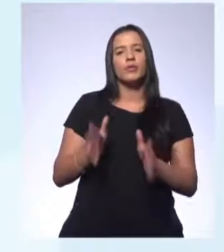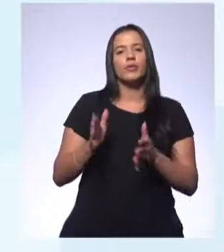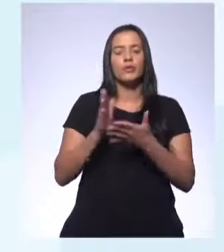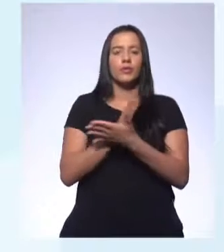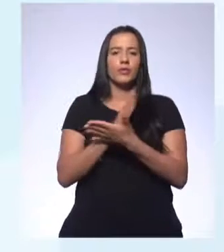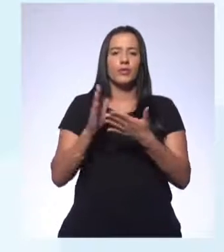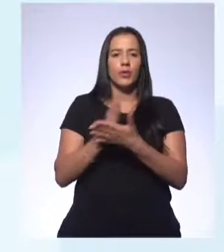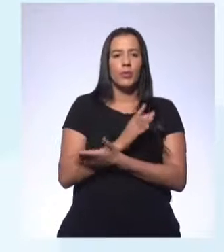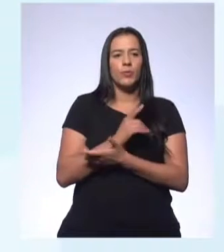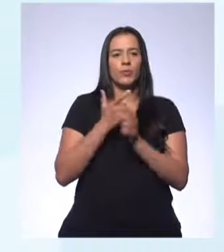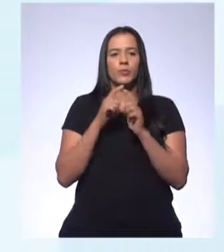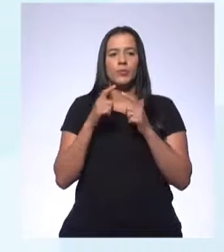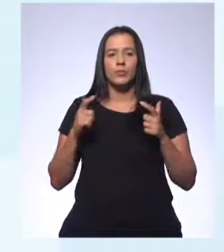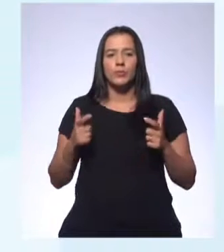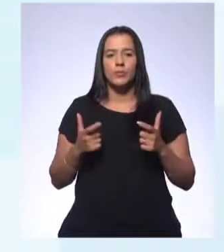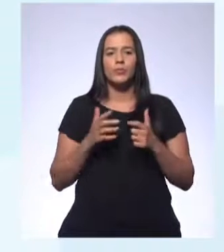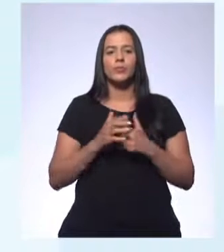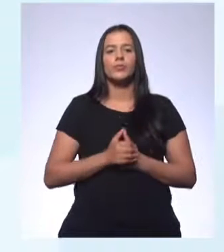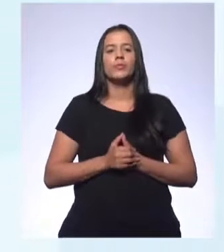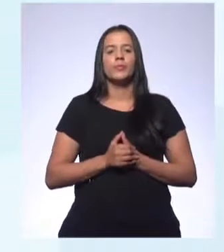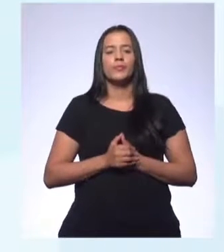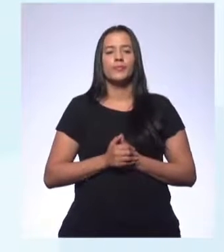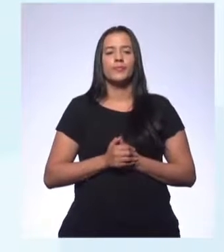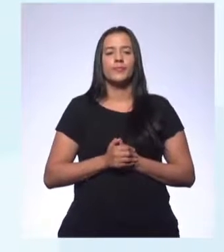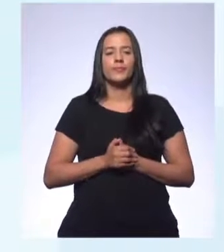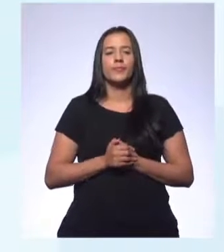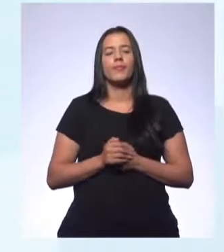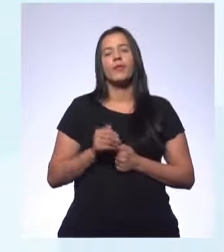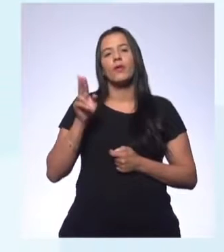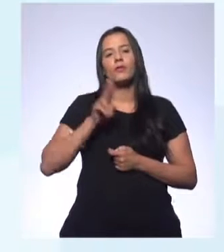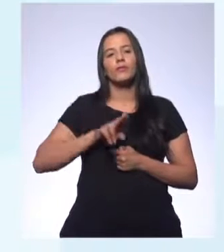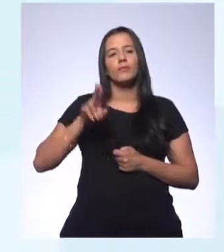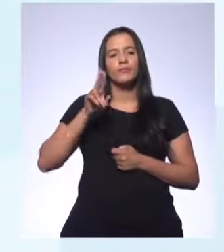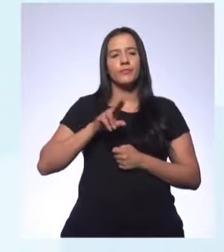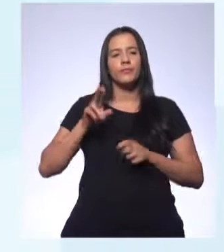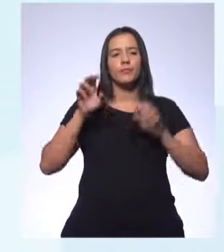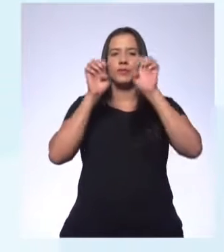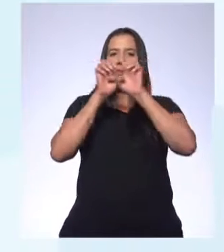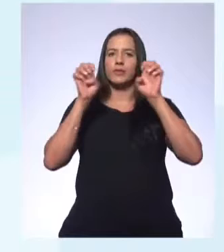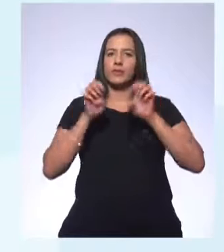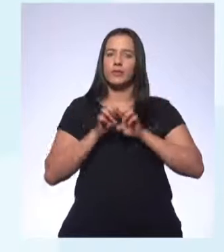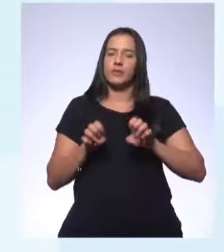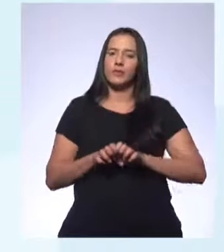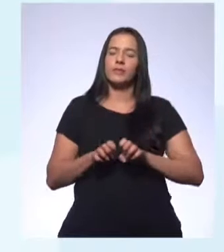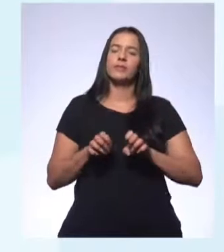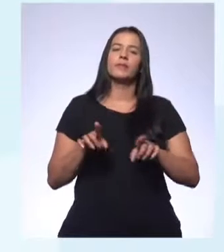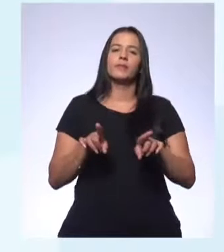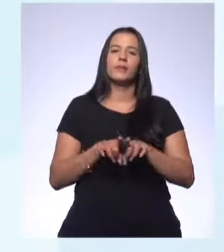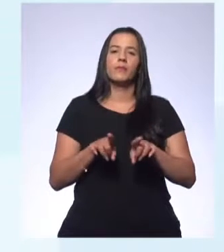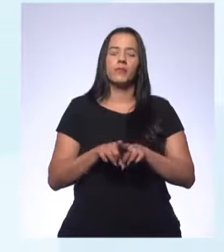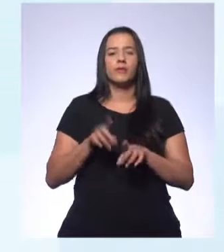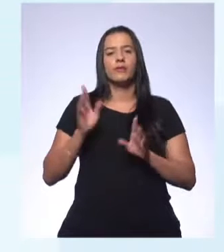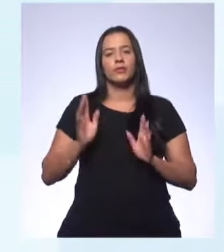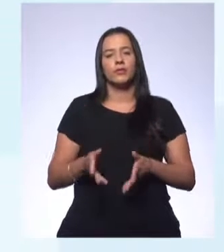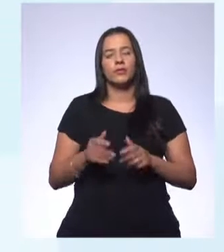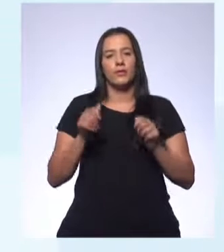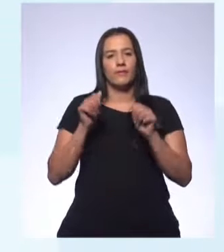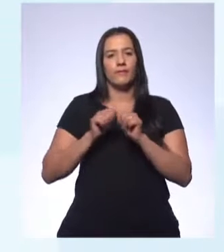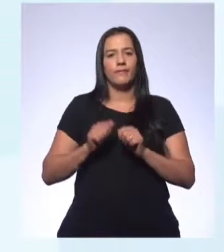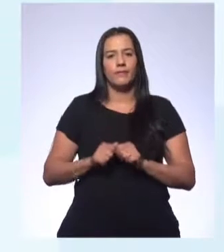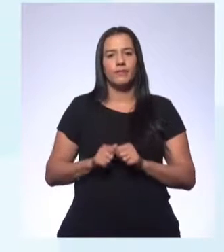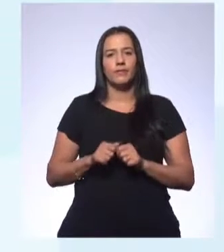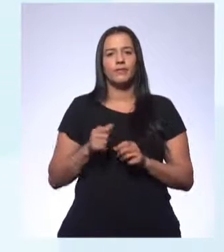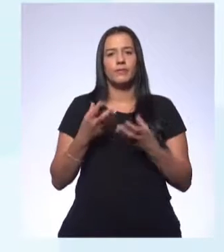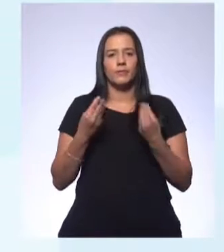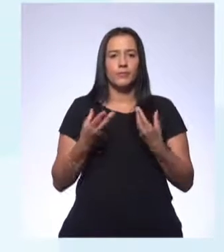grandezas, nós vamos voltar aí a algumas questões dessas, utilizar esquemas e modelos, que temos feito bastante, mas principalmente duas